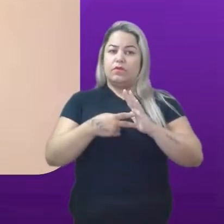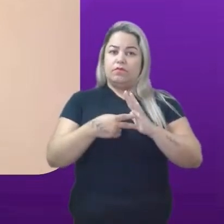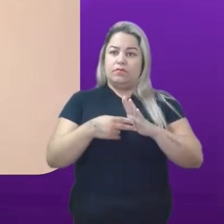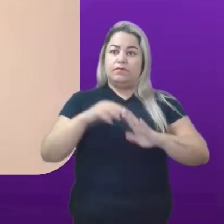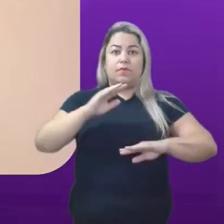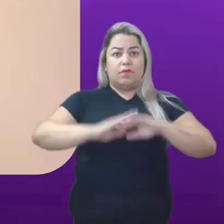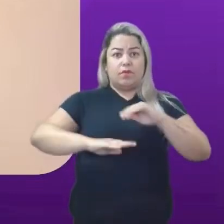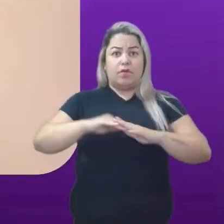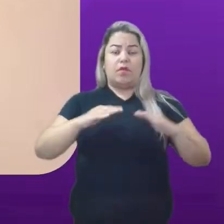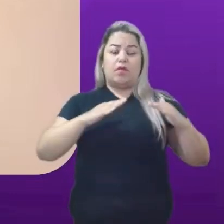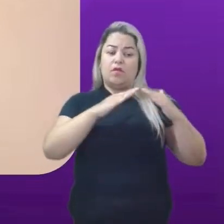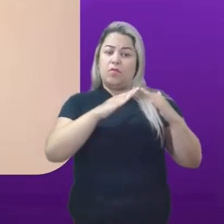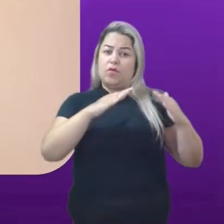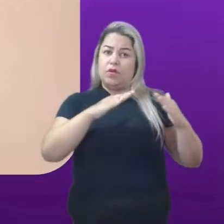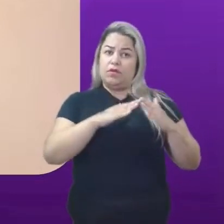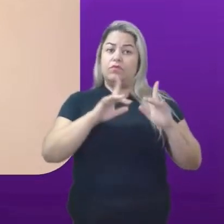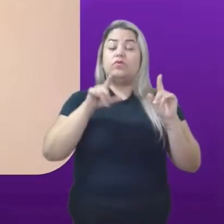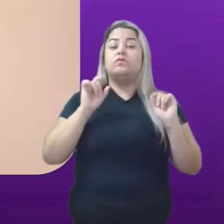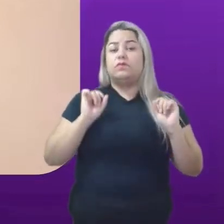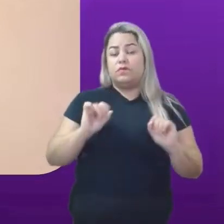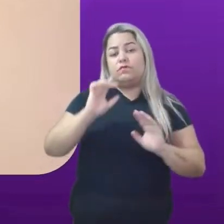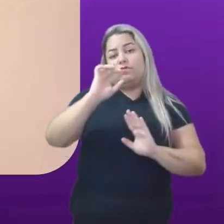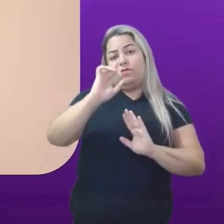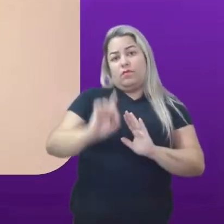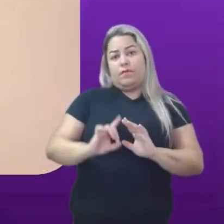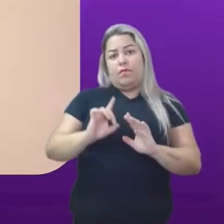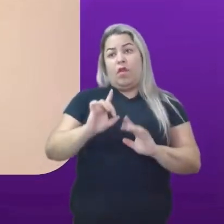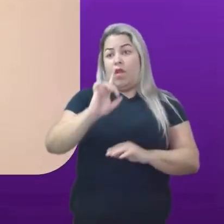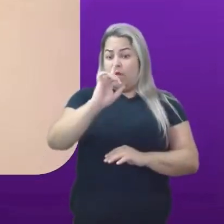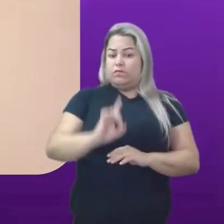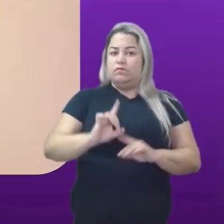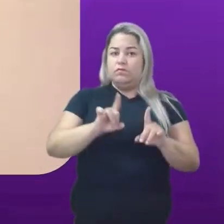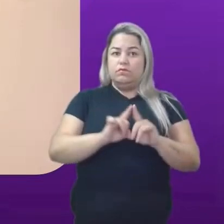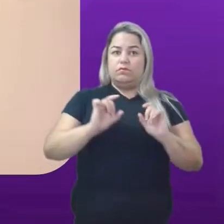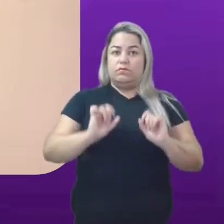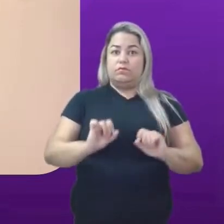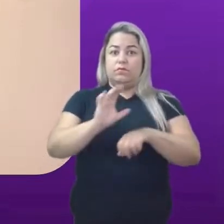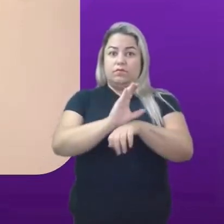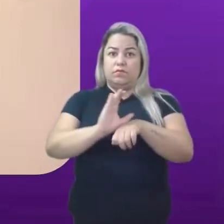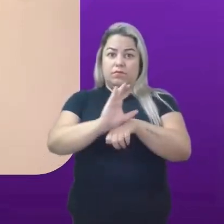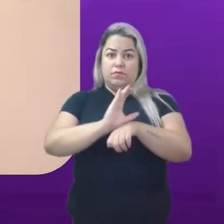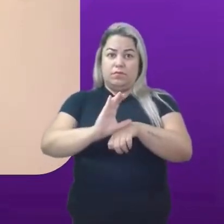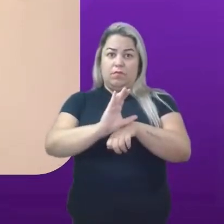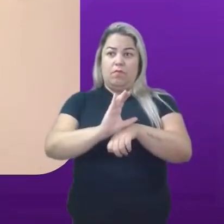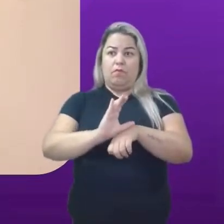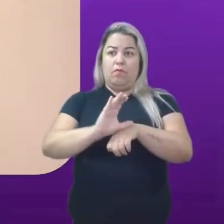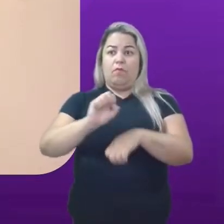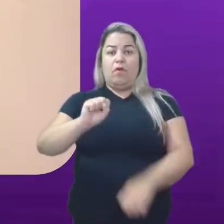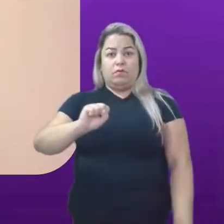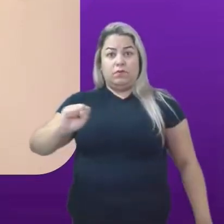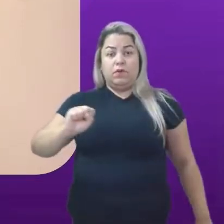à moradia é um direito universal desde a Constituição, desde a Declaração dos